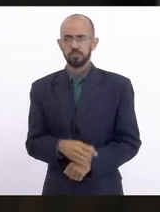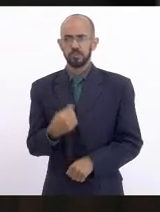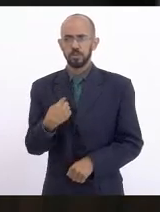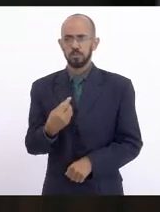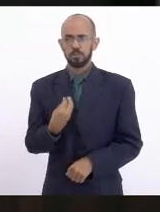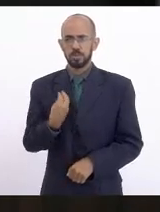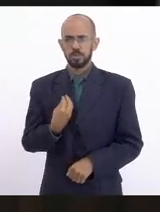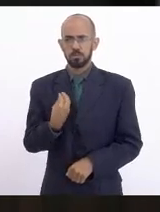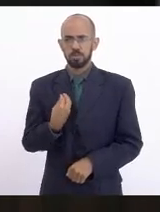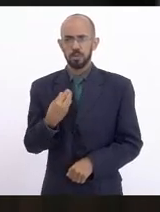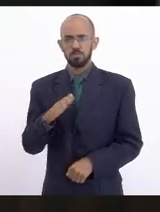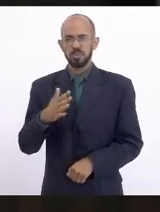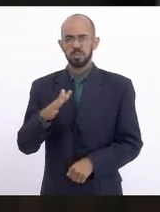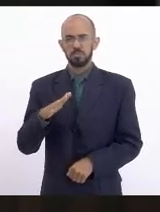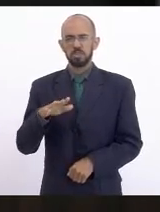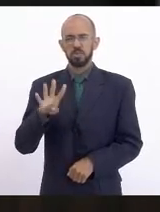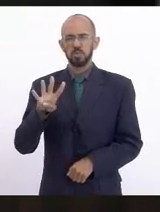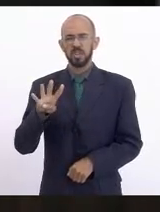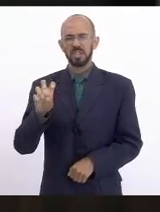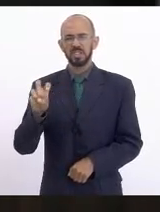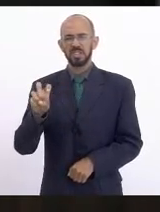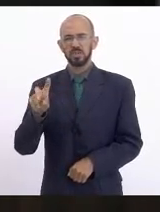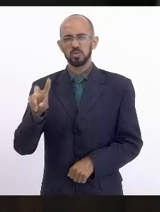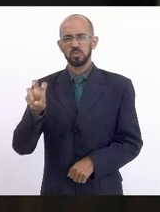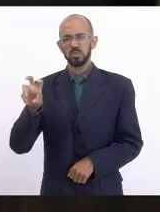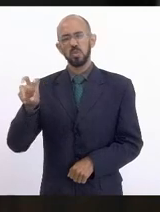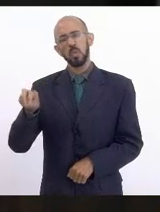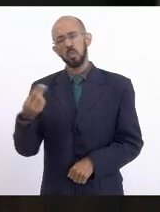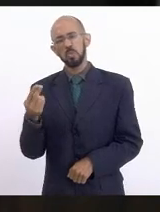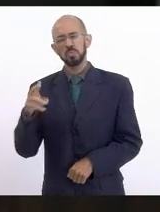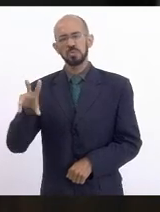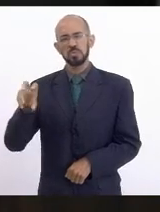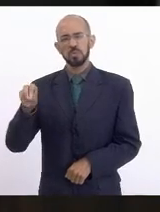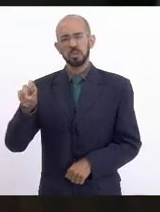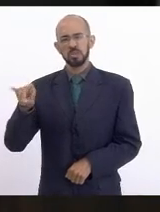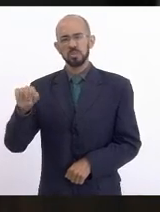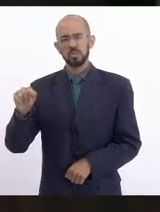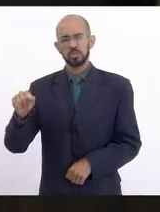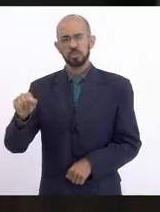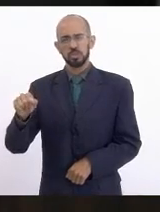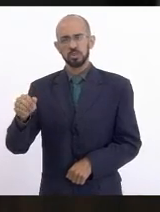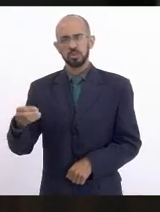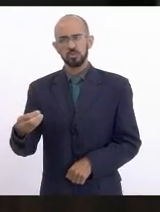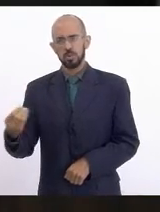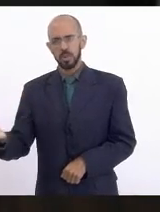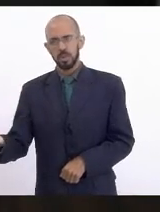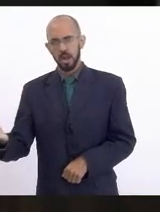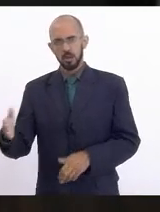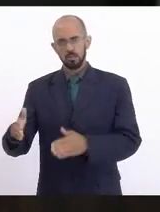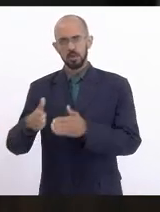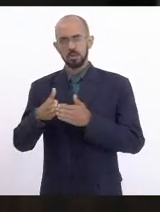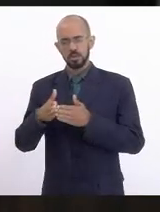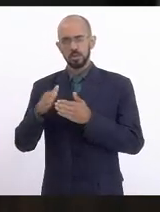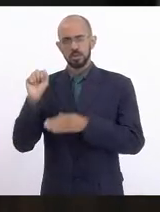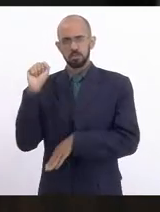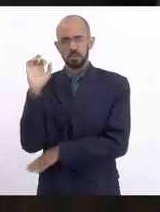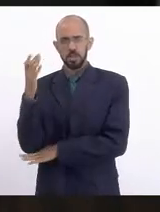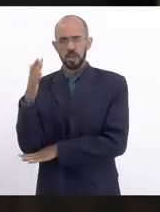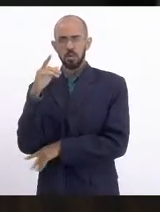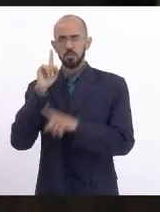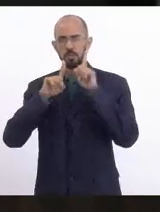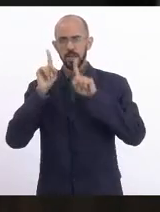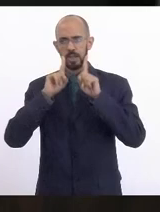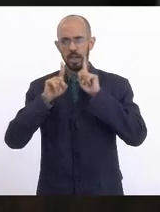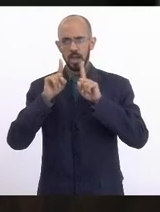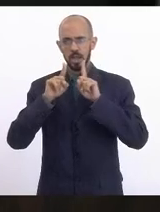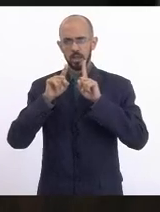45 50 dias de uma solenidade de uma entrega de uma licença ambiental lá em Maricá governador